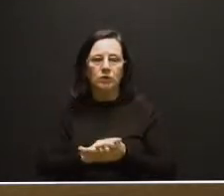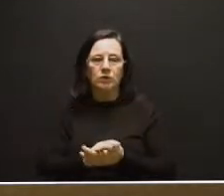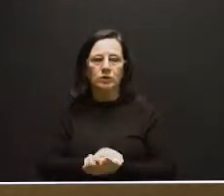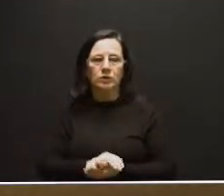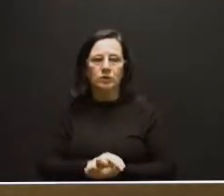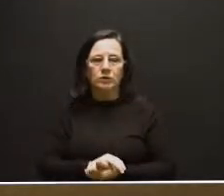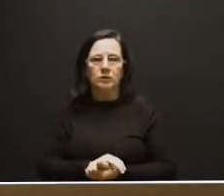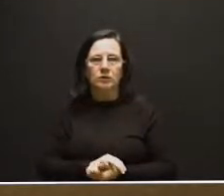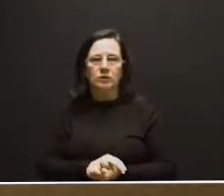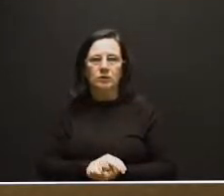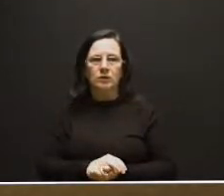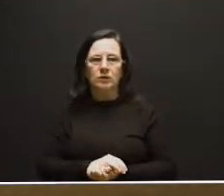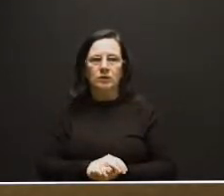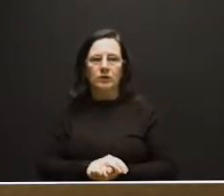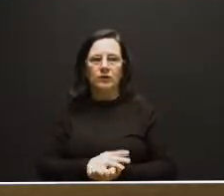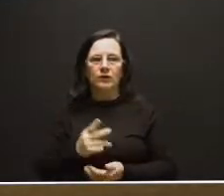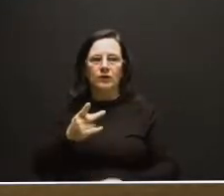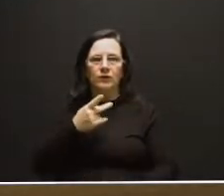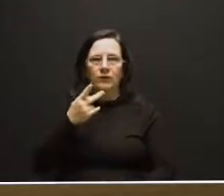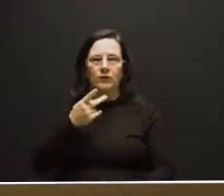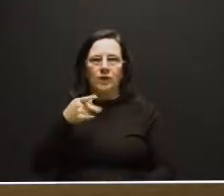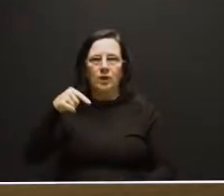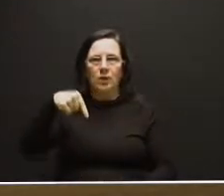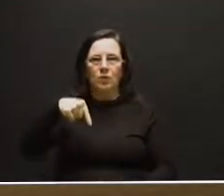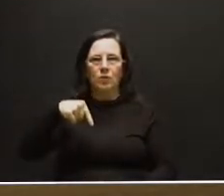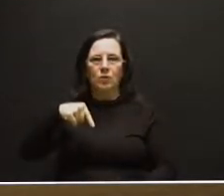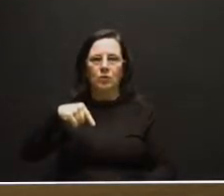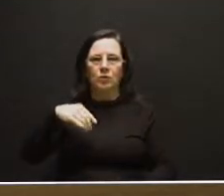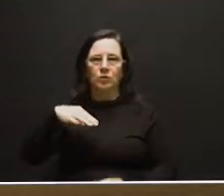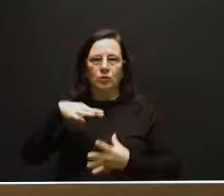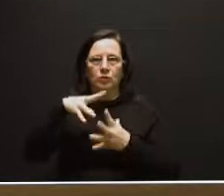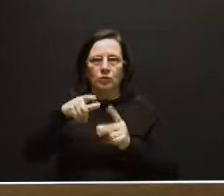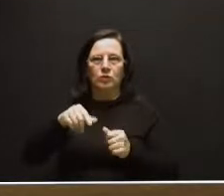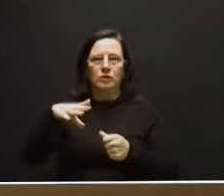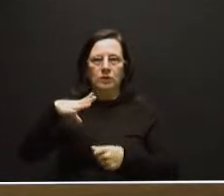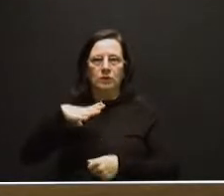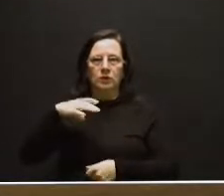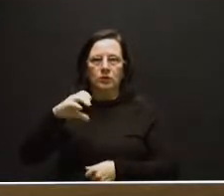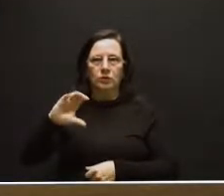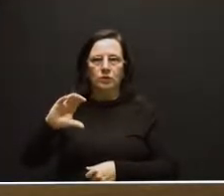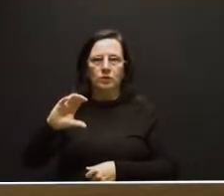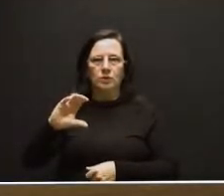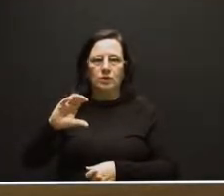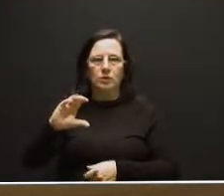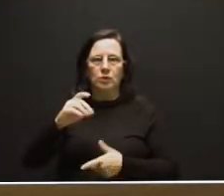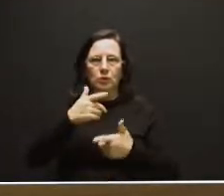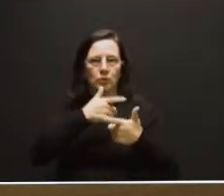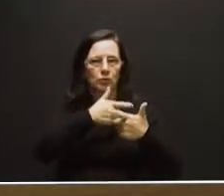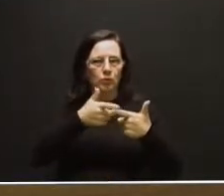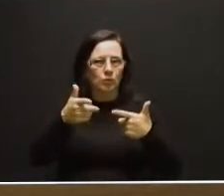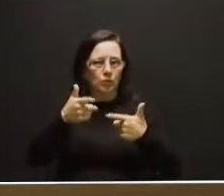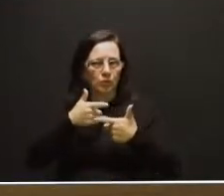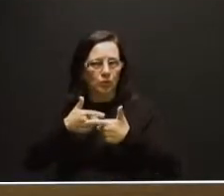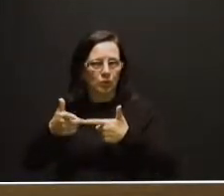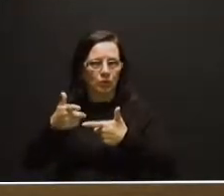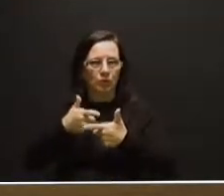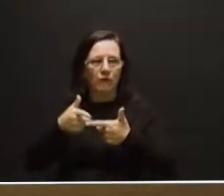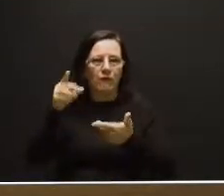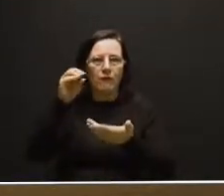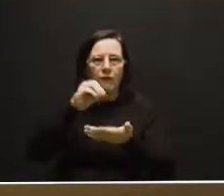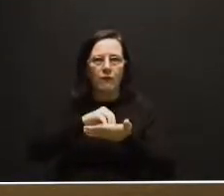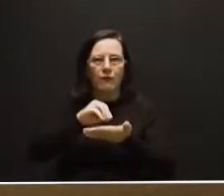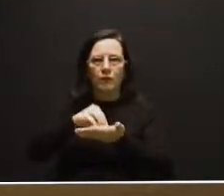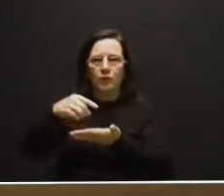importante é falar da geração que está em cubatão hoje passando por problemas por conta da falta de